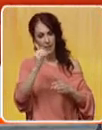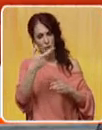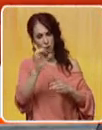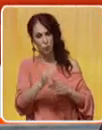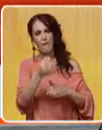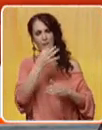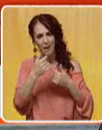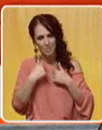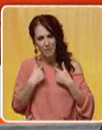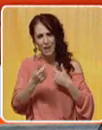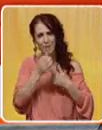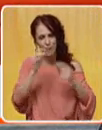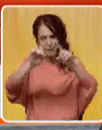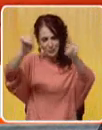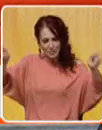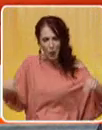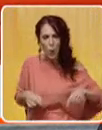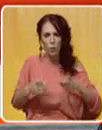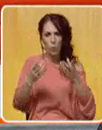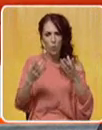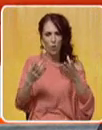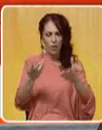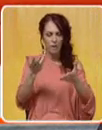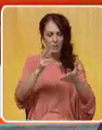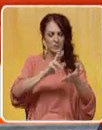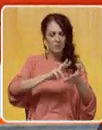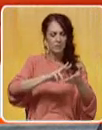fala nesta nestes salões que havia da